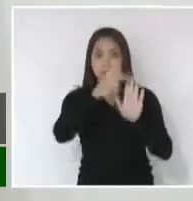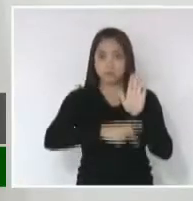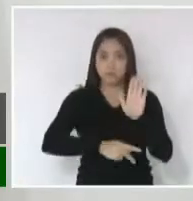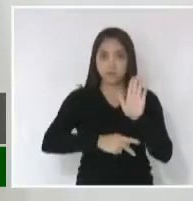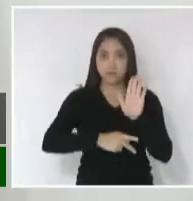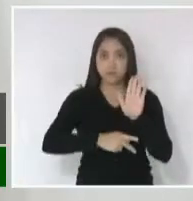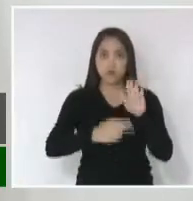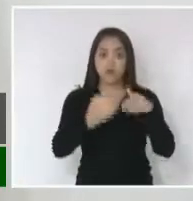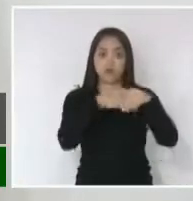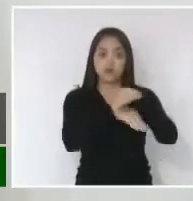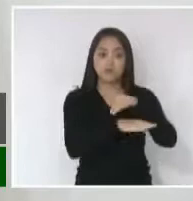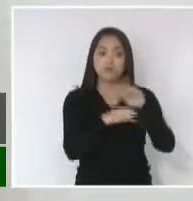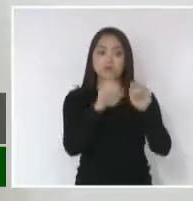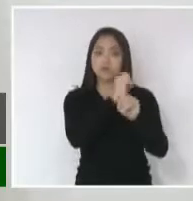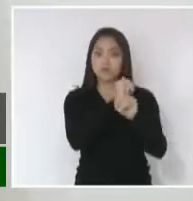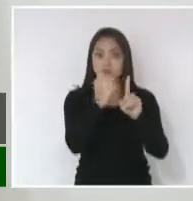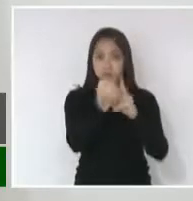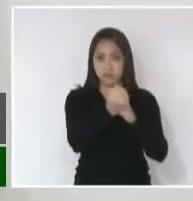Fundo Social.